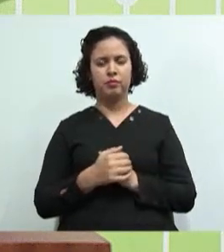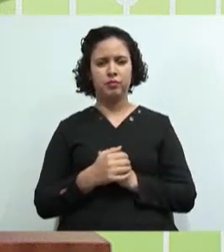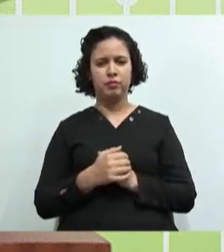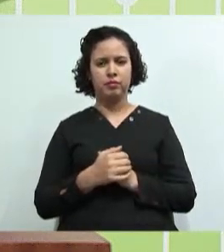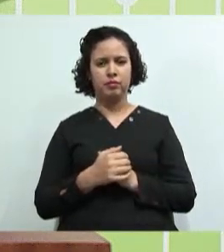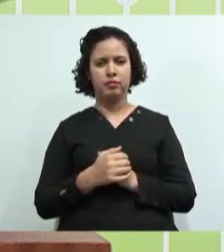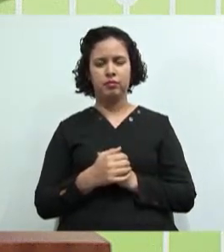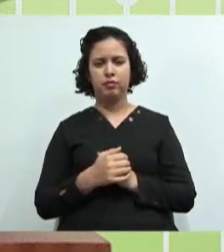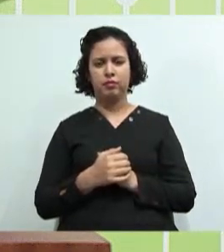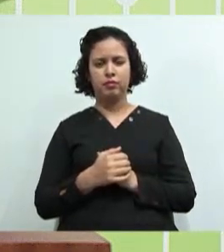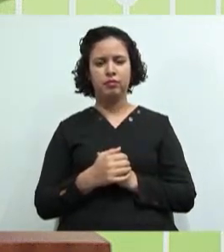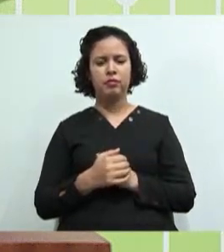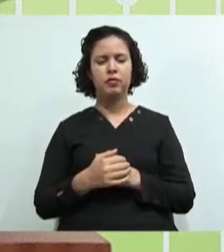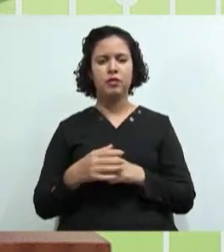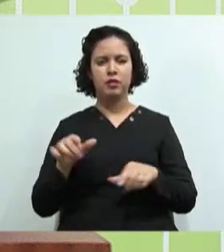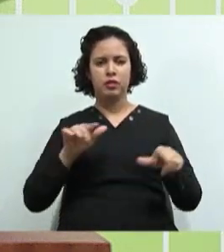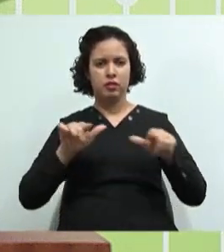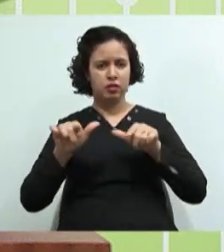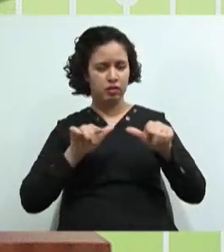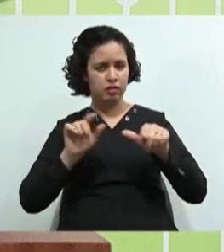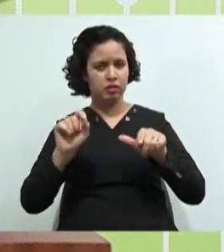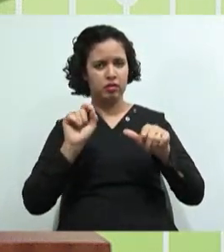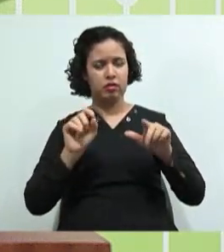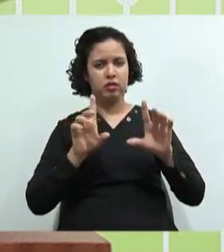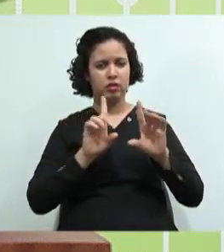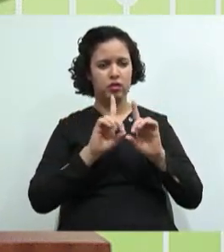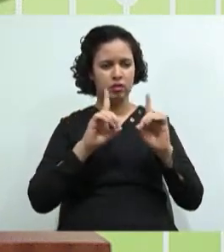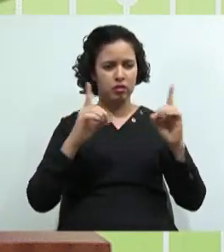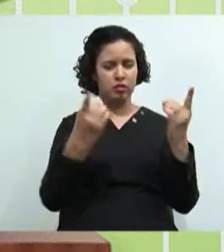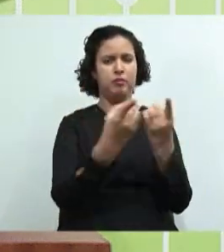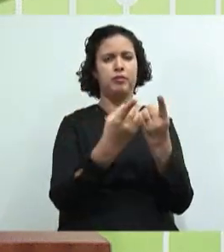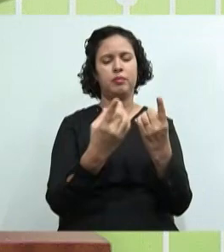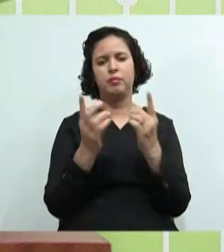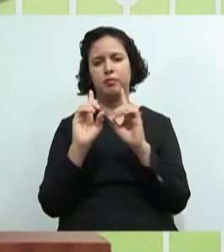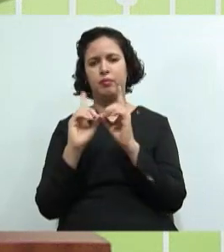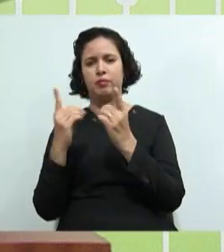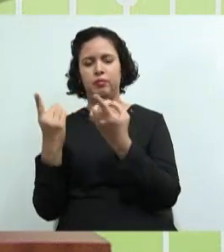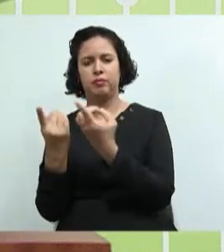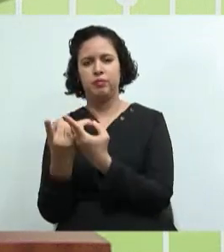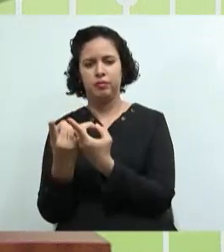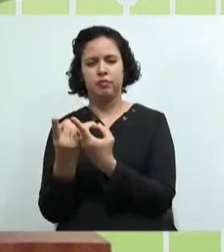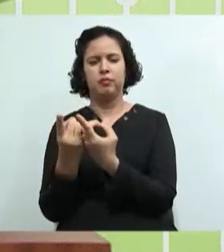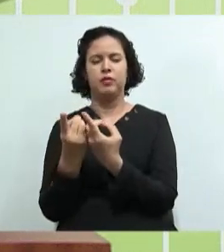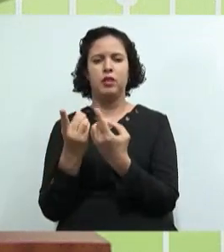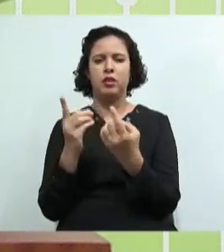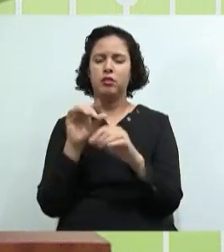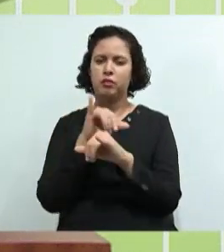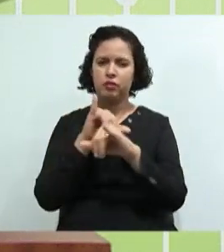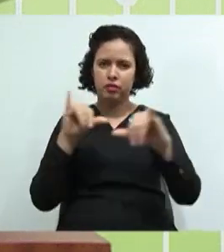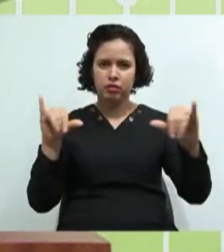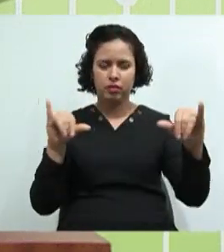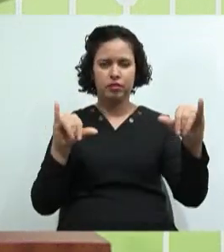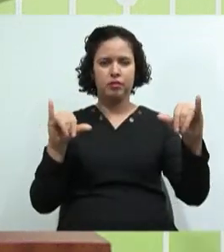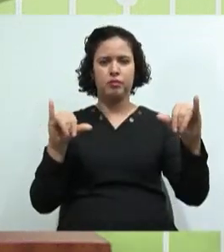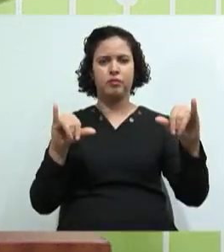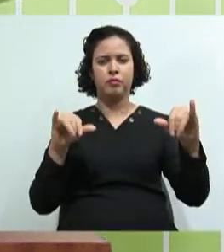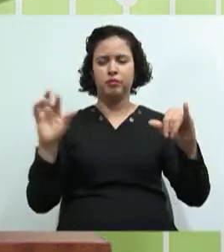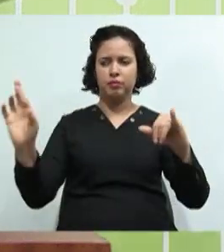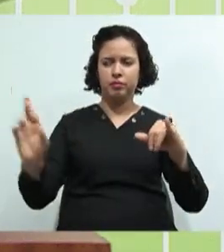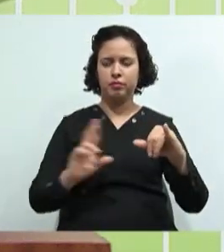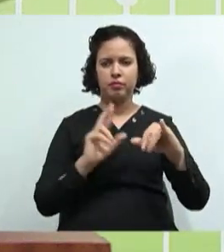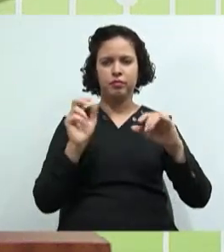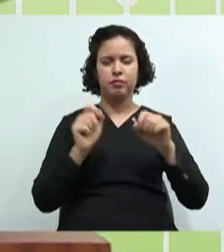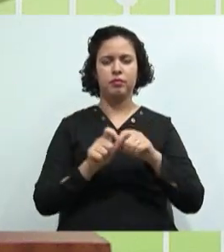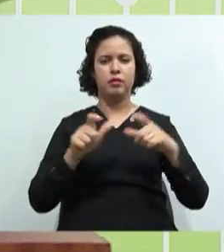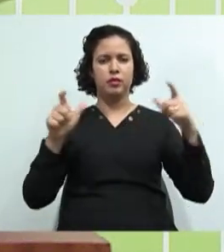nós já estamos começando a trabalhar a questão departamental, áreas de marketing, publicidade, na verdade, áreas que vão trazer um resultado